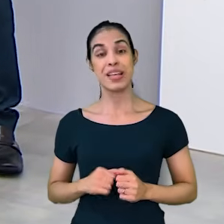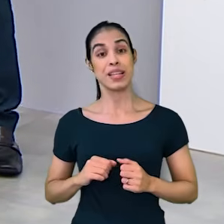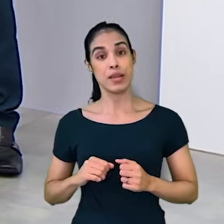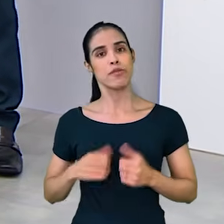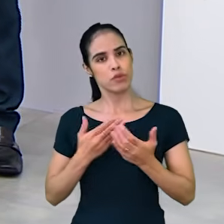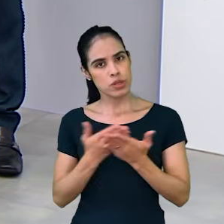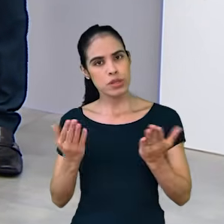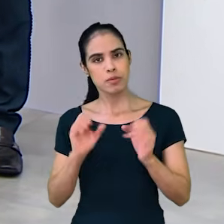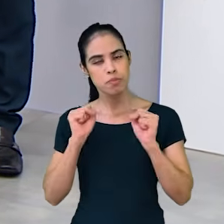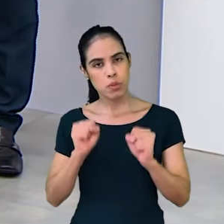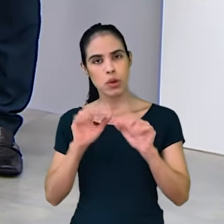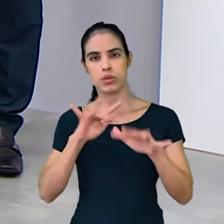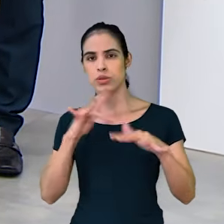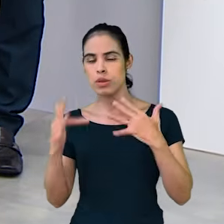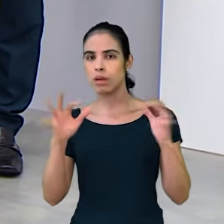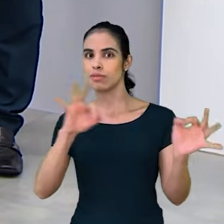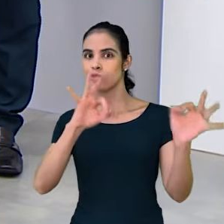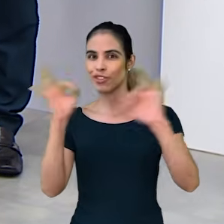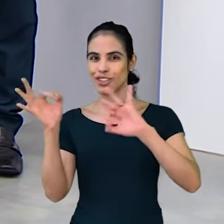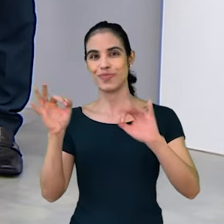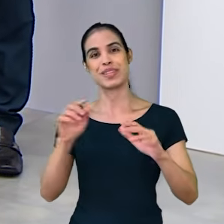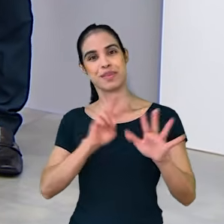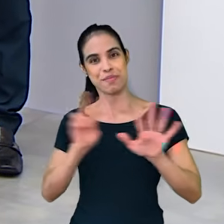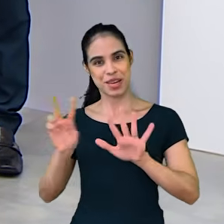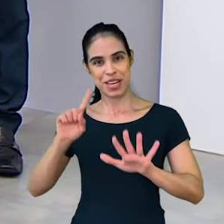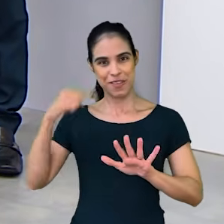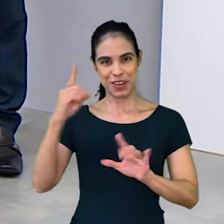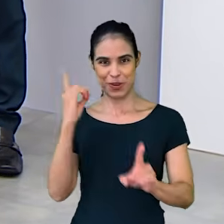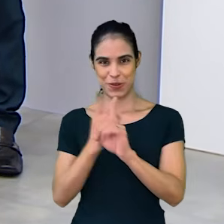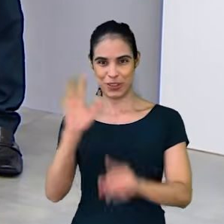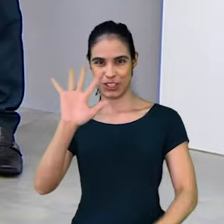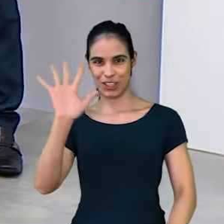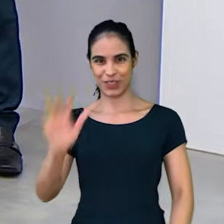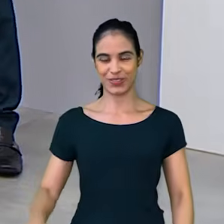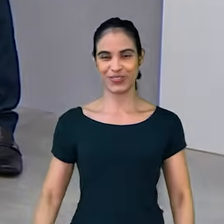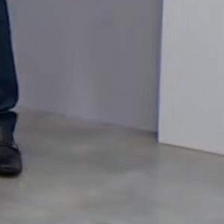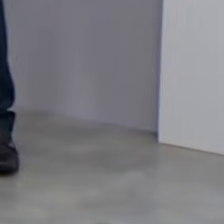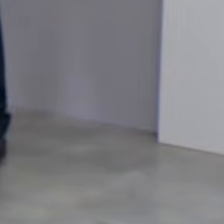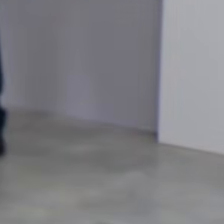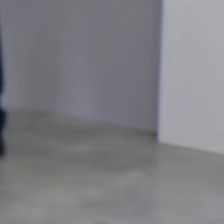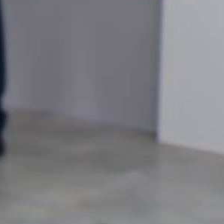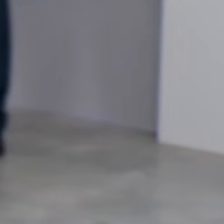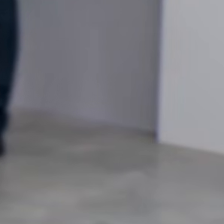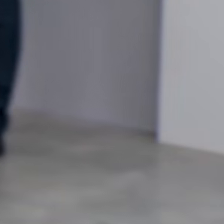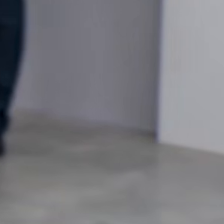pela companhia. Nos acompanhe também pelas redes sociais. Até semana que vem. Tchau, tchau.